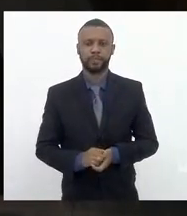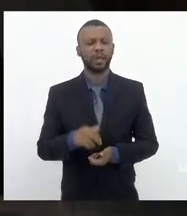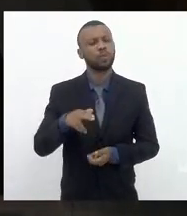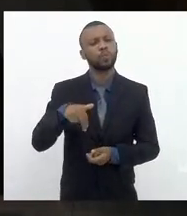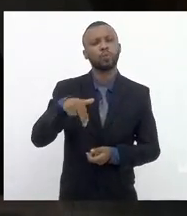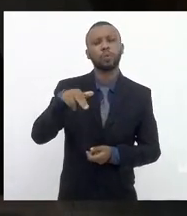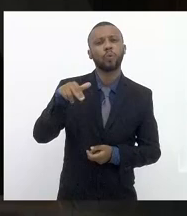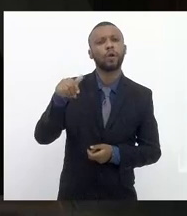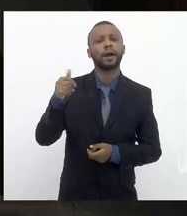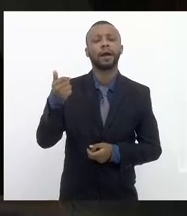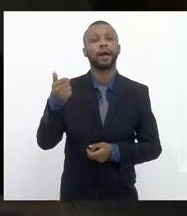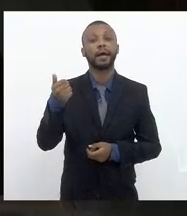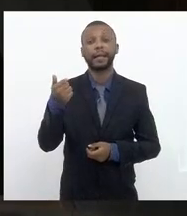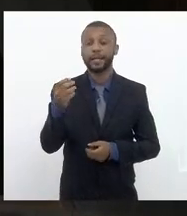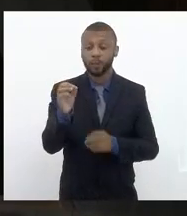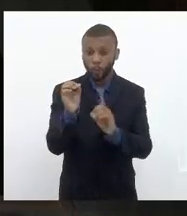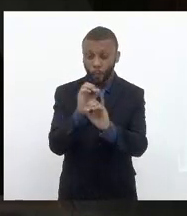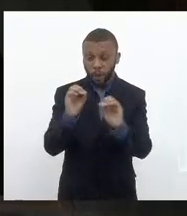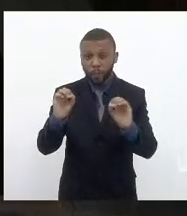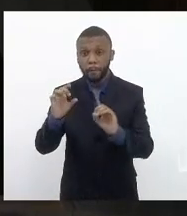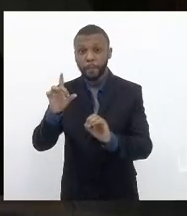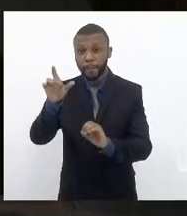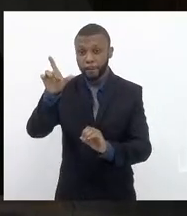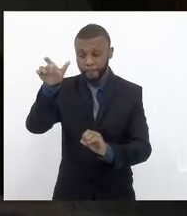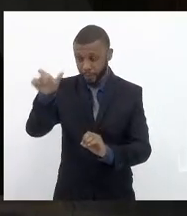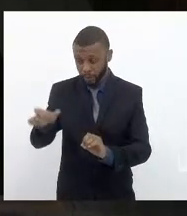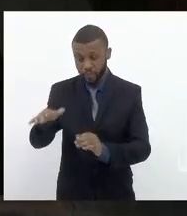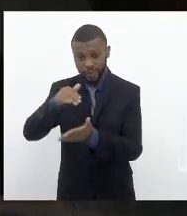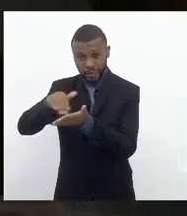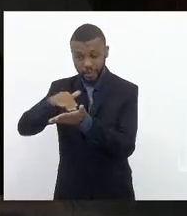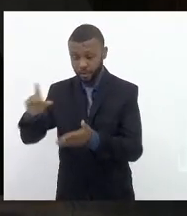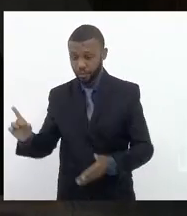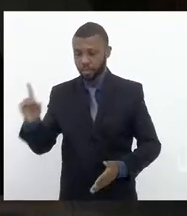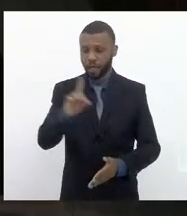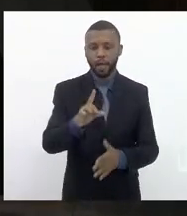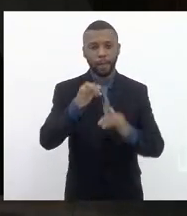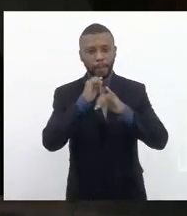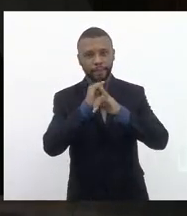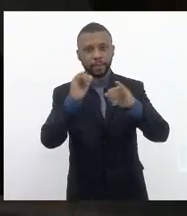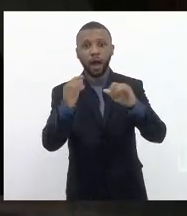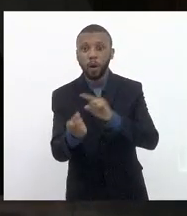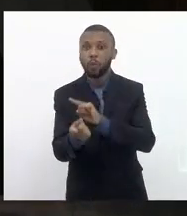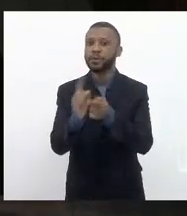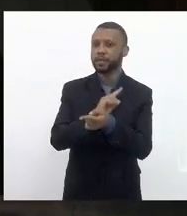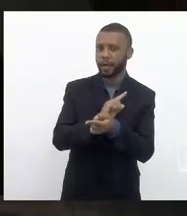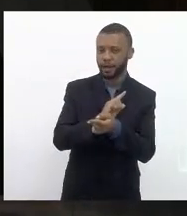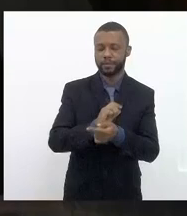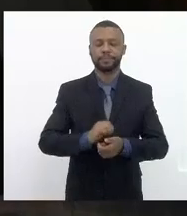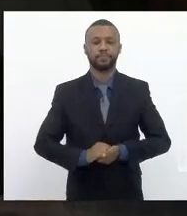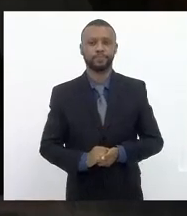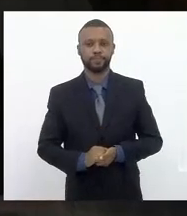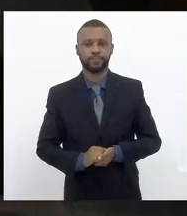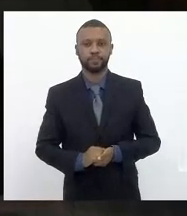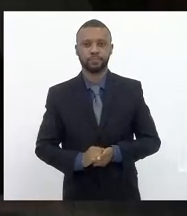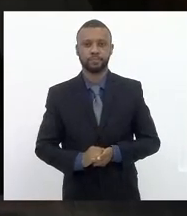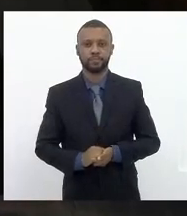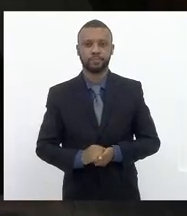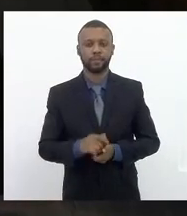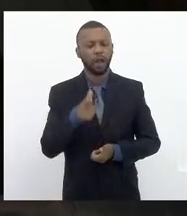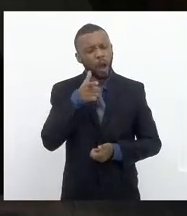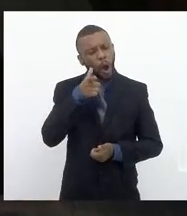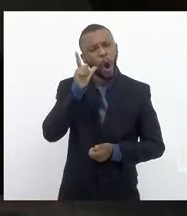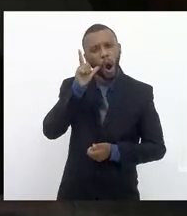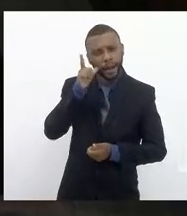um secretário veio esta casa para dizer o contrário disso Ontem caríssimos amigos